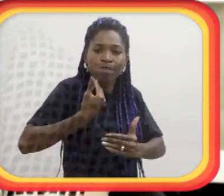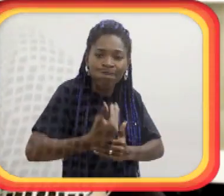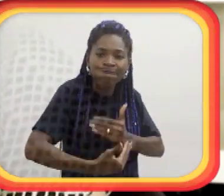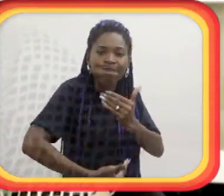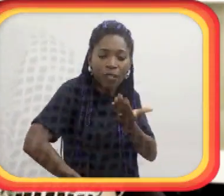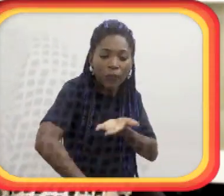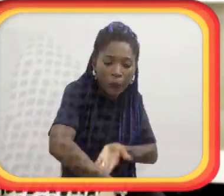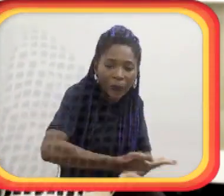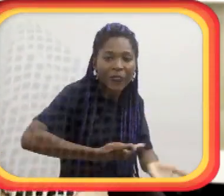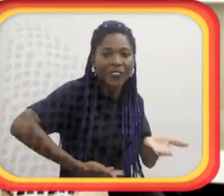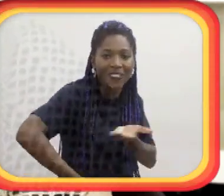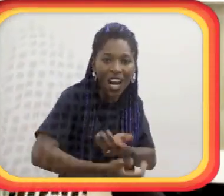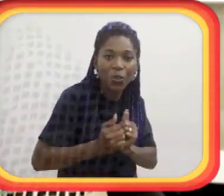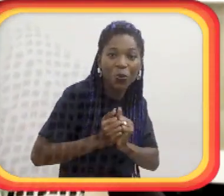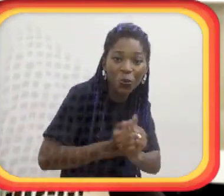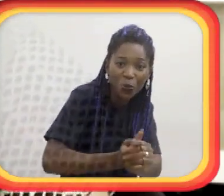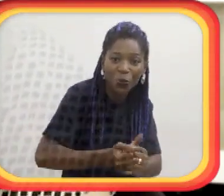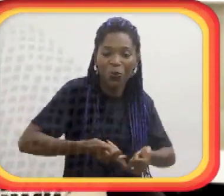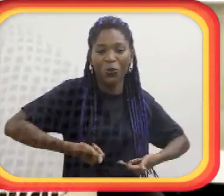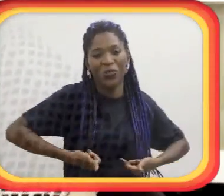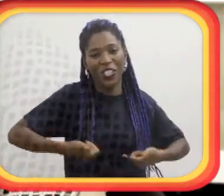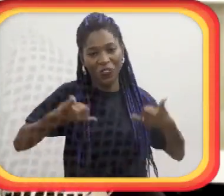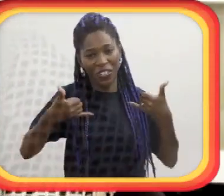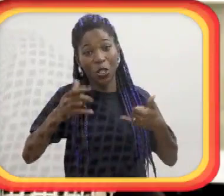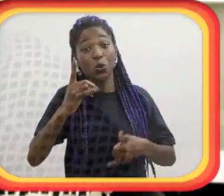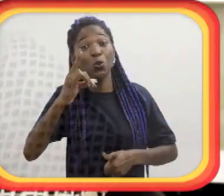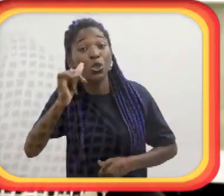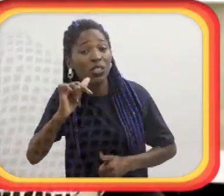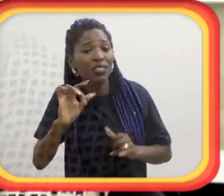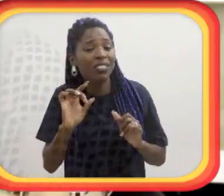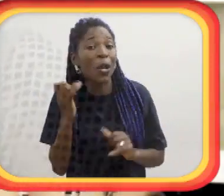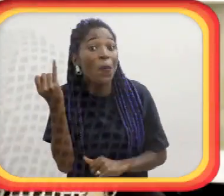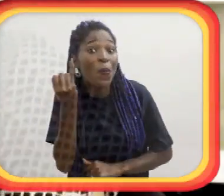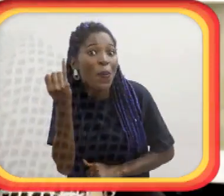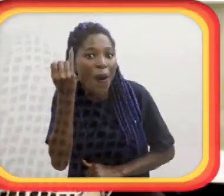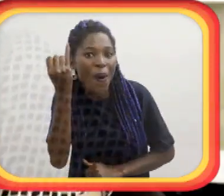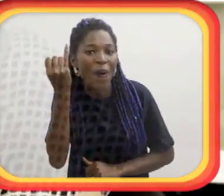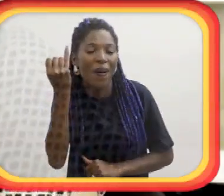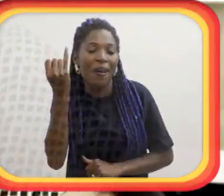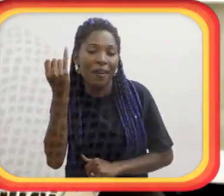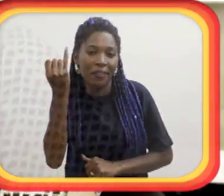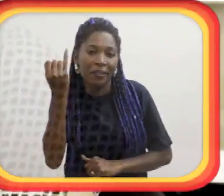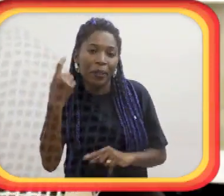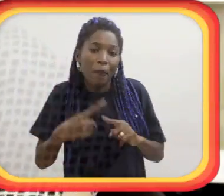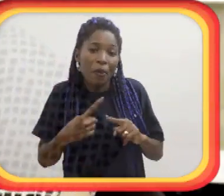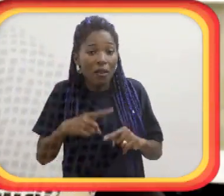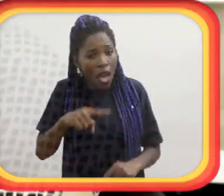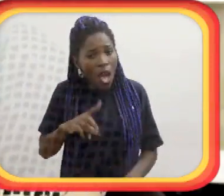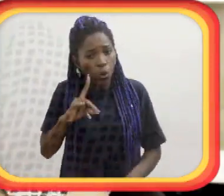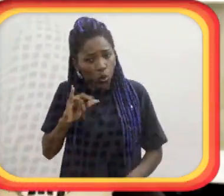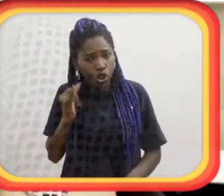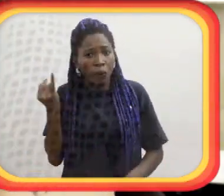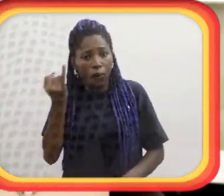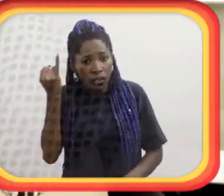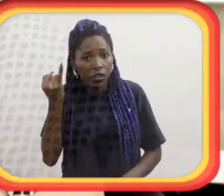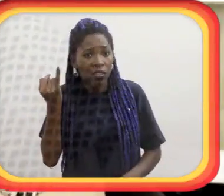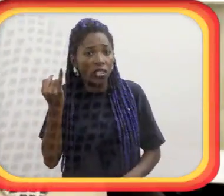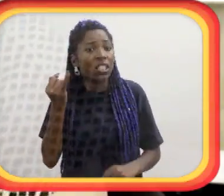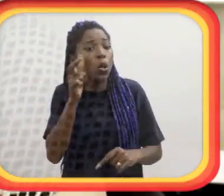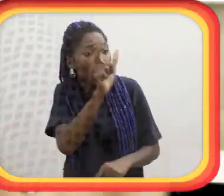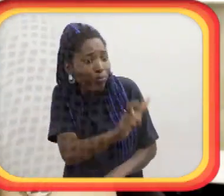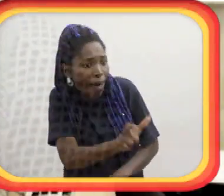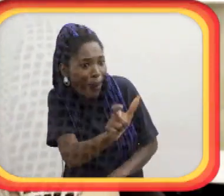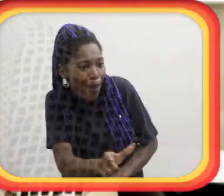a convivência, dela ir no aniversário, dela estar em condição de estar presente num dia que pra ele era muito importante e que, como é um dia